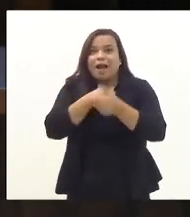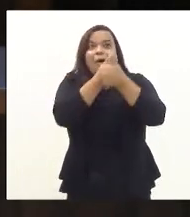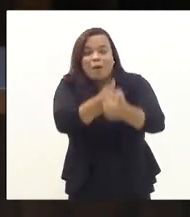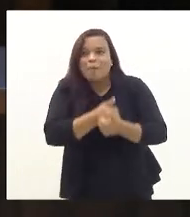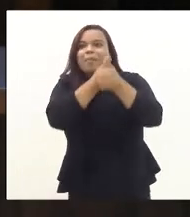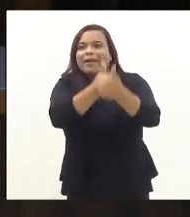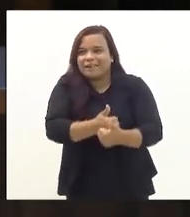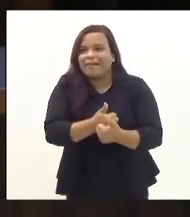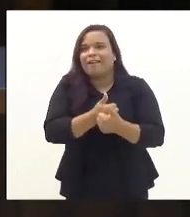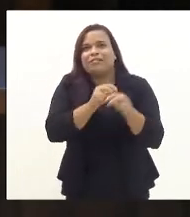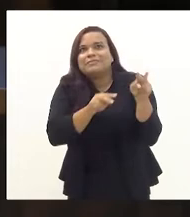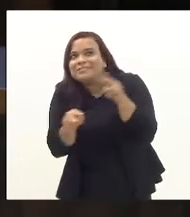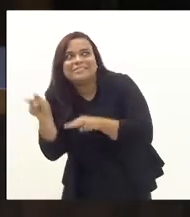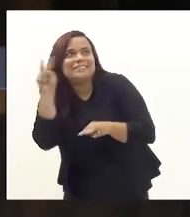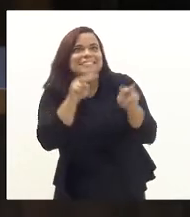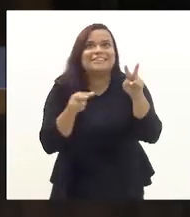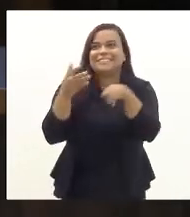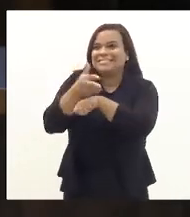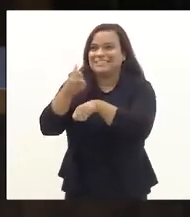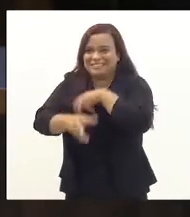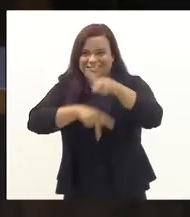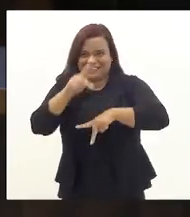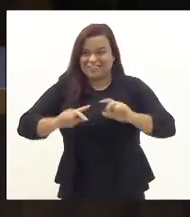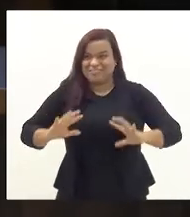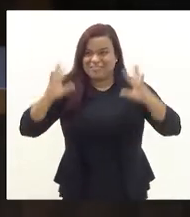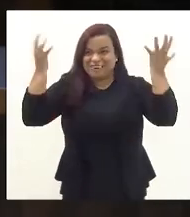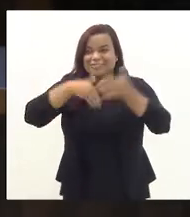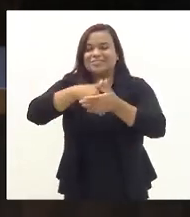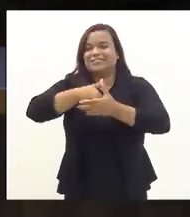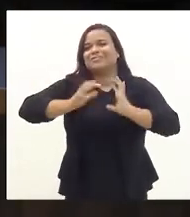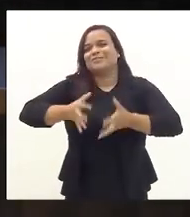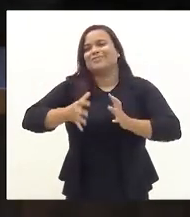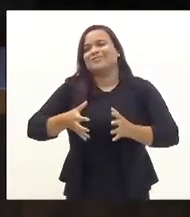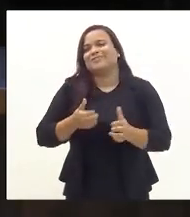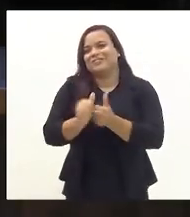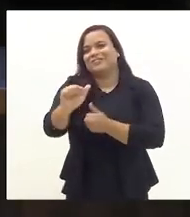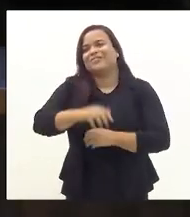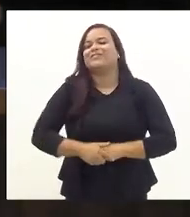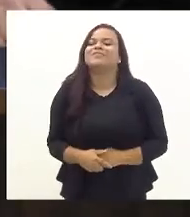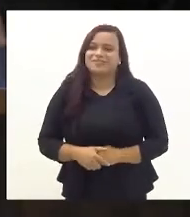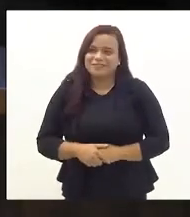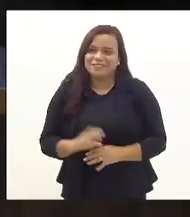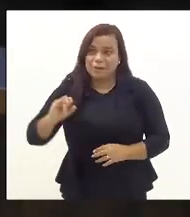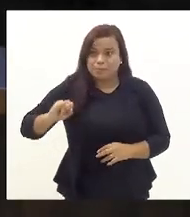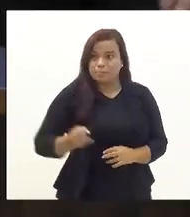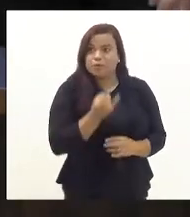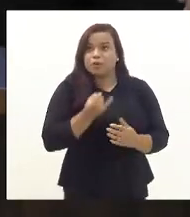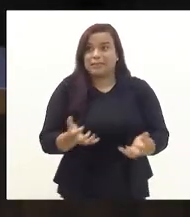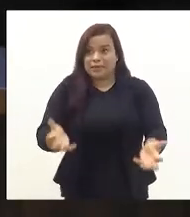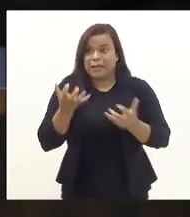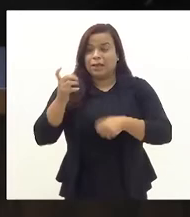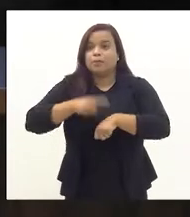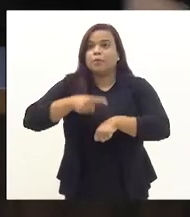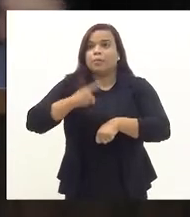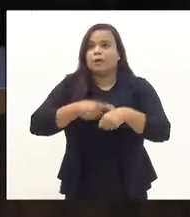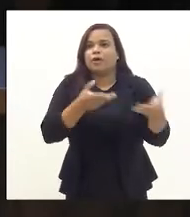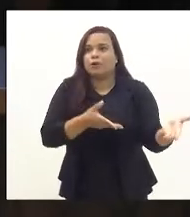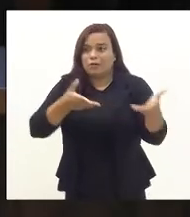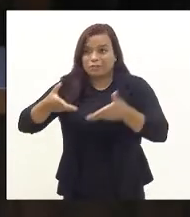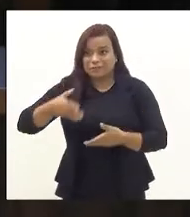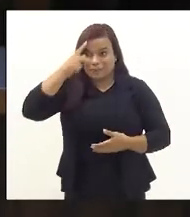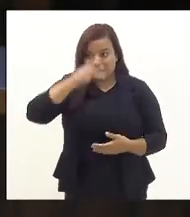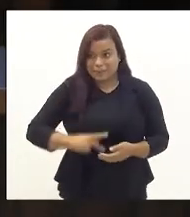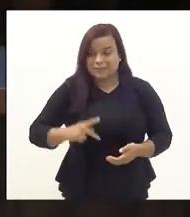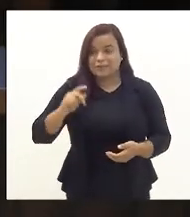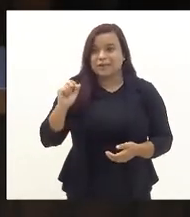né, participar dessa festa do futebol. Quero aproveitar o momento para convidar o presidente